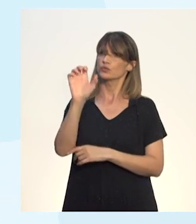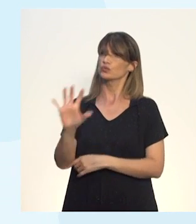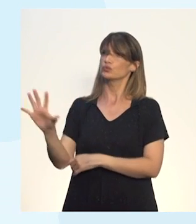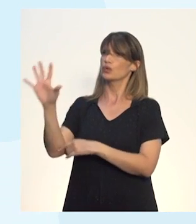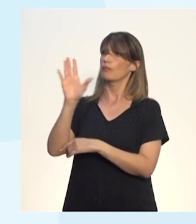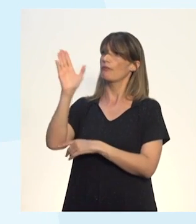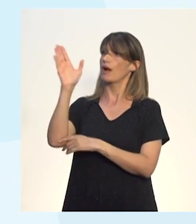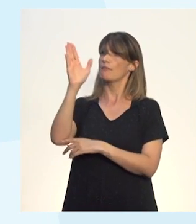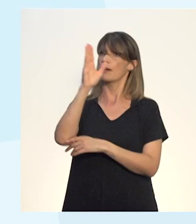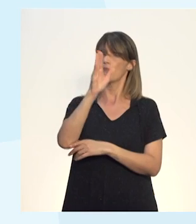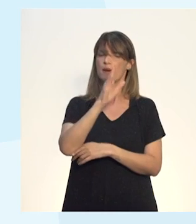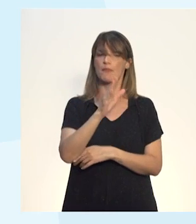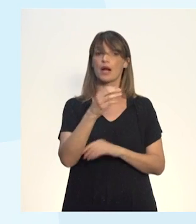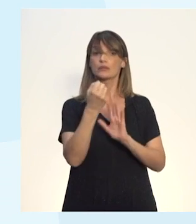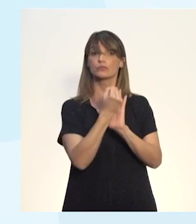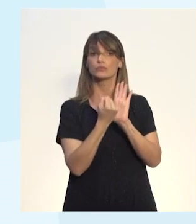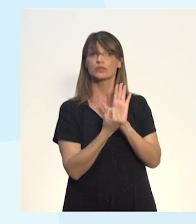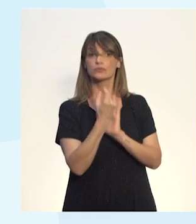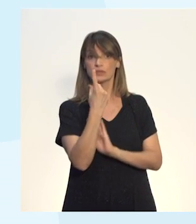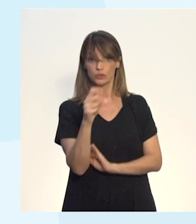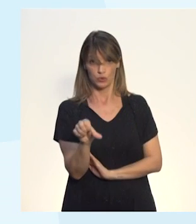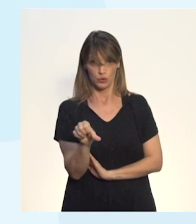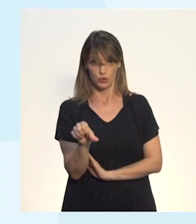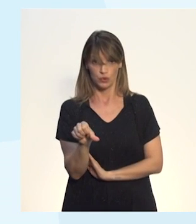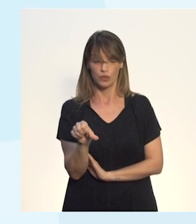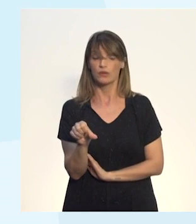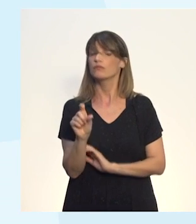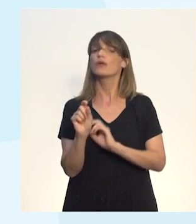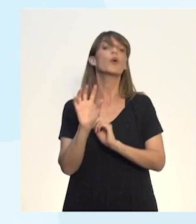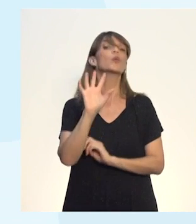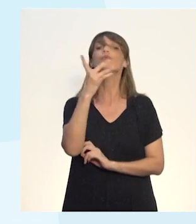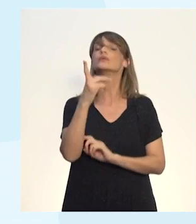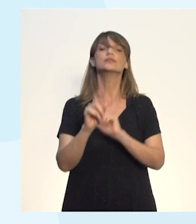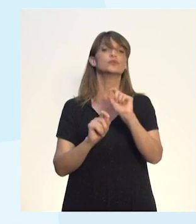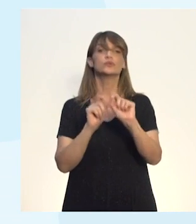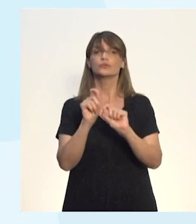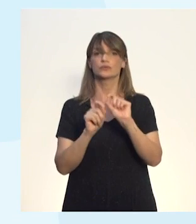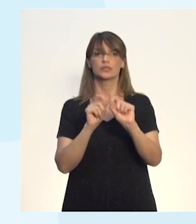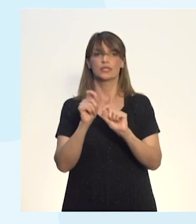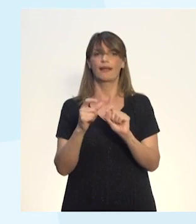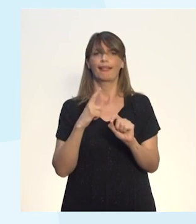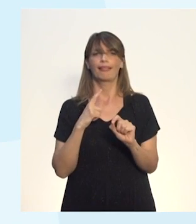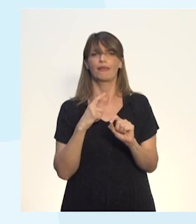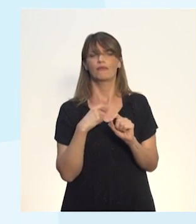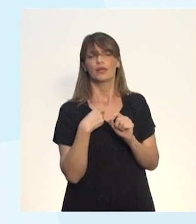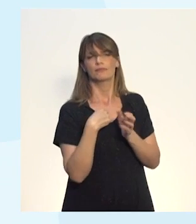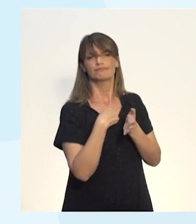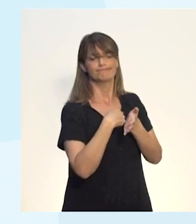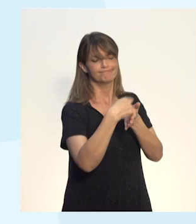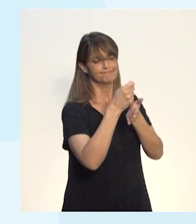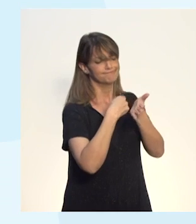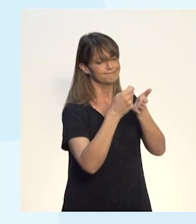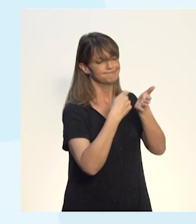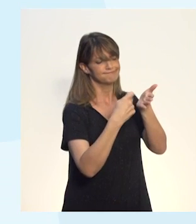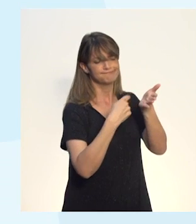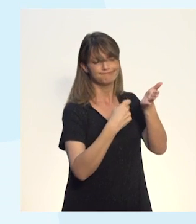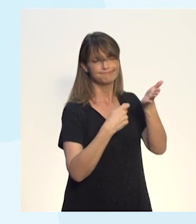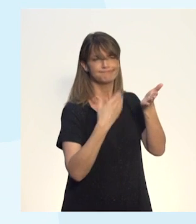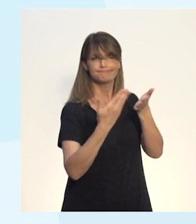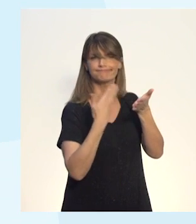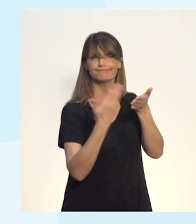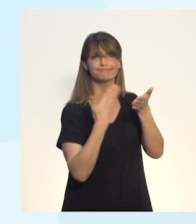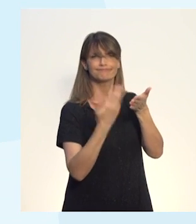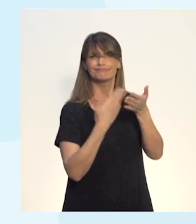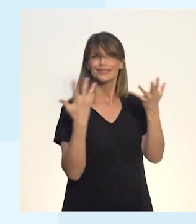no decorrer do século XIX, saem assim da sua pena obras absolutamente magníficas. A